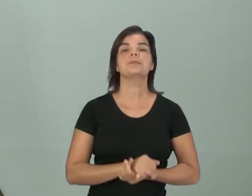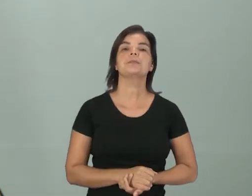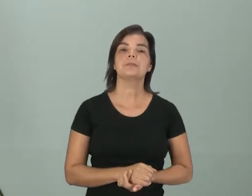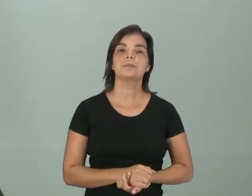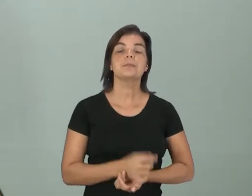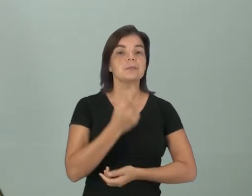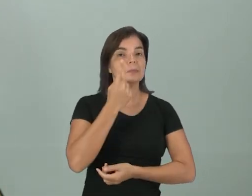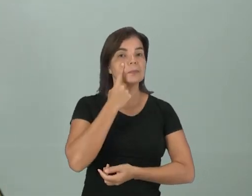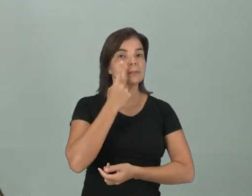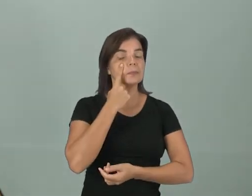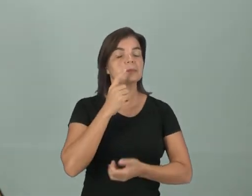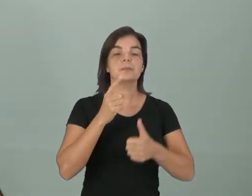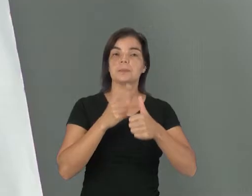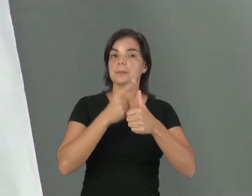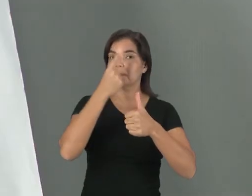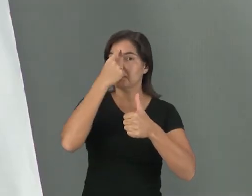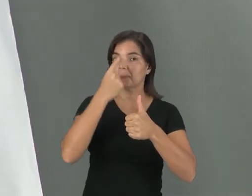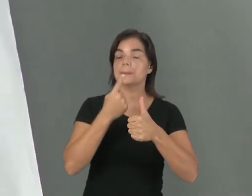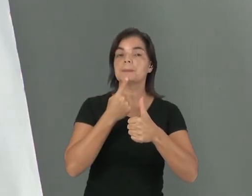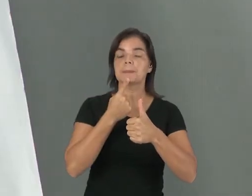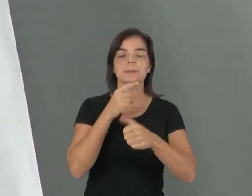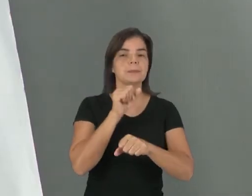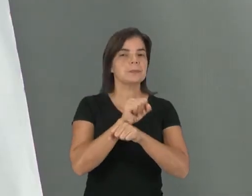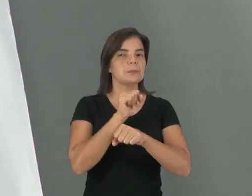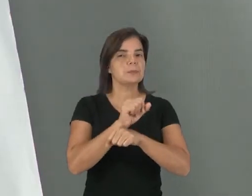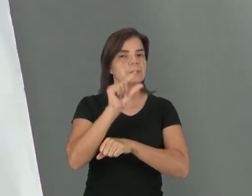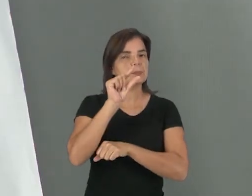Muito bem. Observem comigo a primeira imagem, eu vou dar um